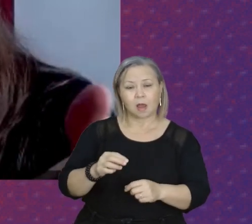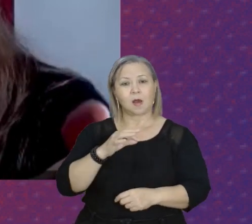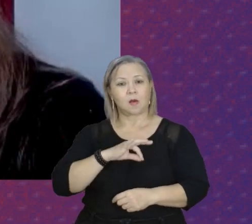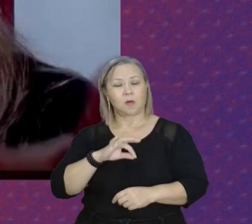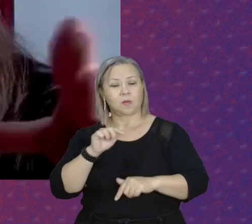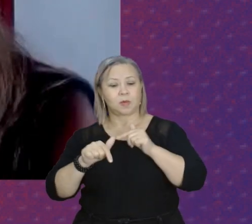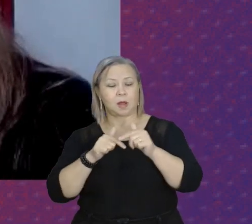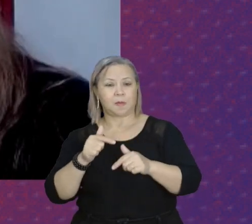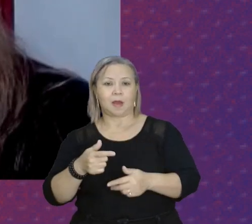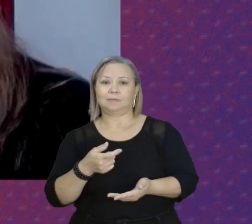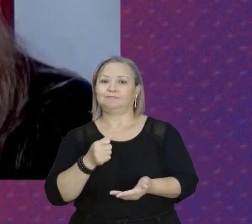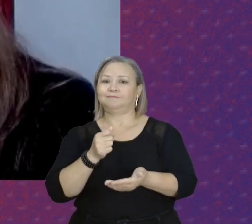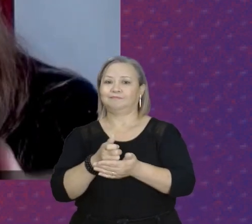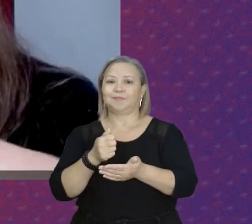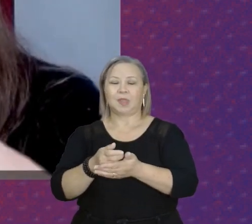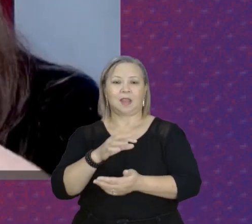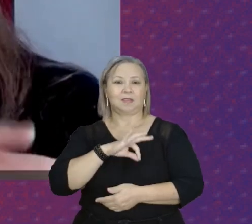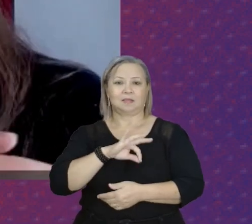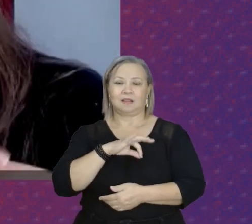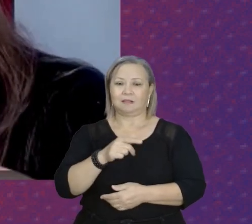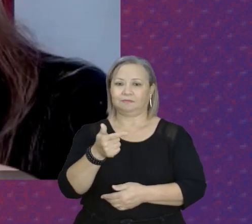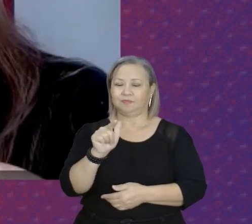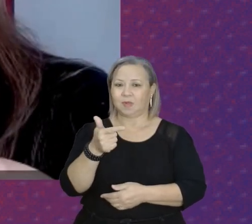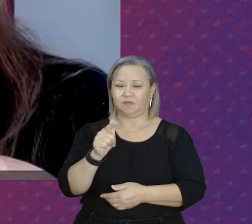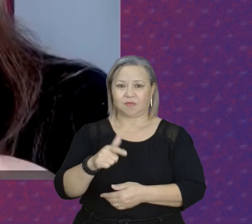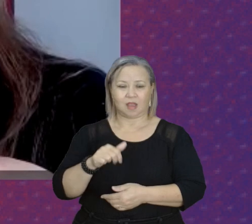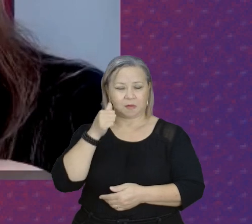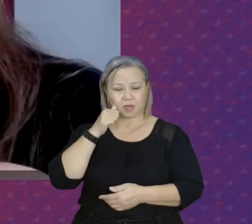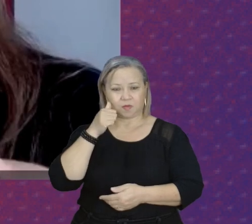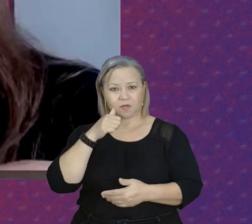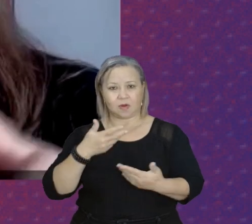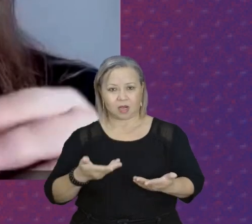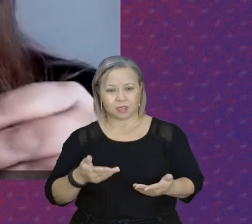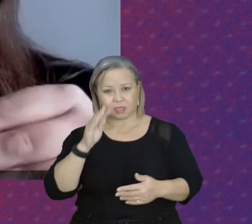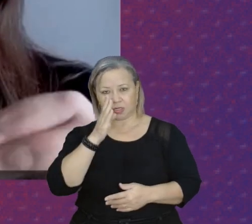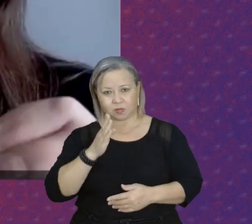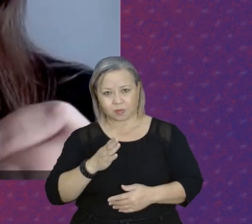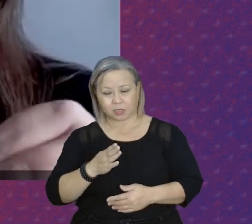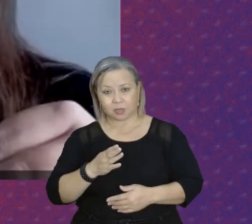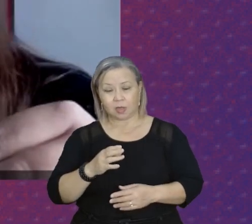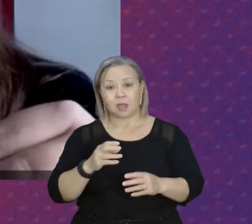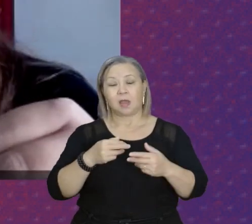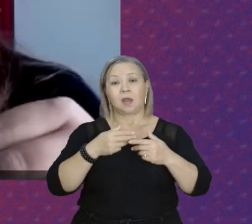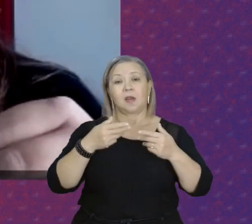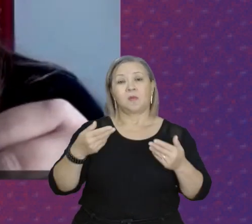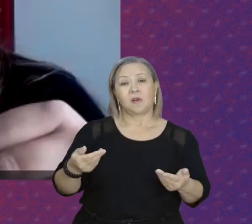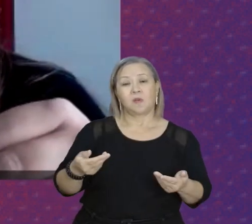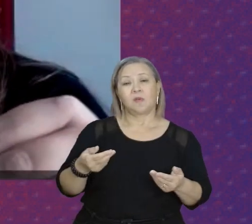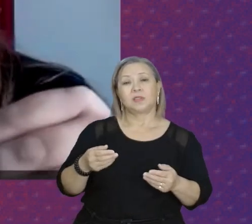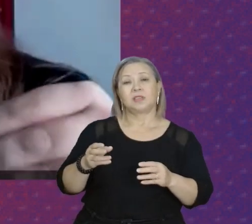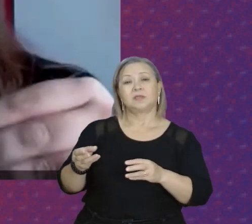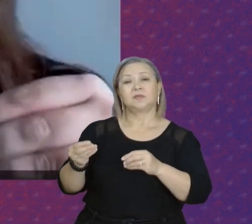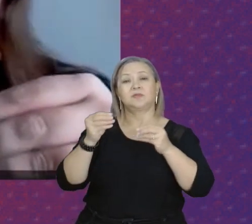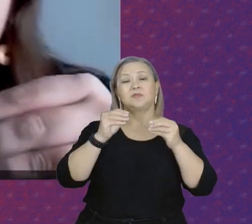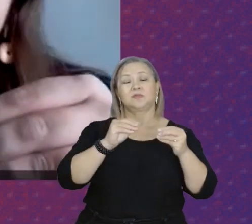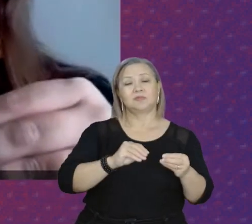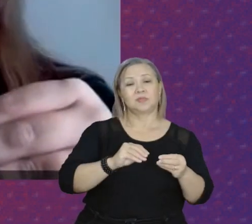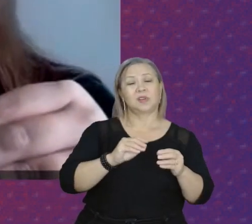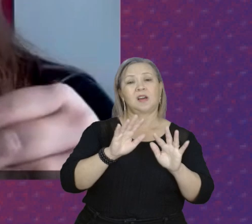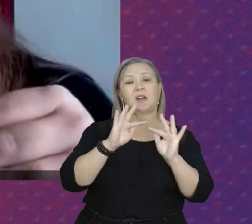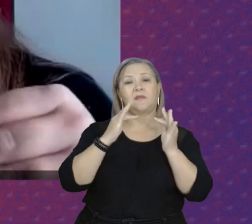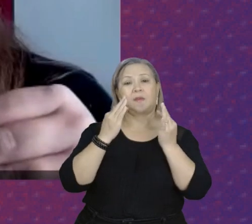das famílias, né, realizado pelas mulheres no Brasil. Então, uma coisa é desfamiliarizar o cuidado, ou seja,